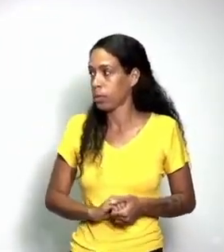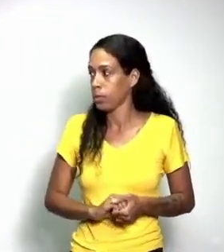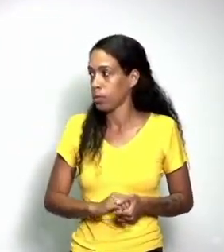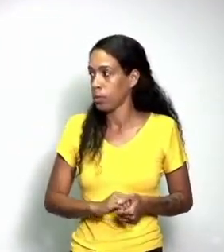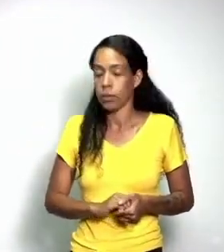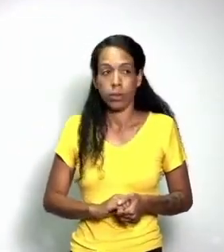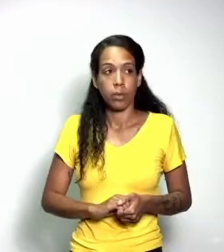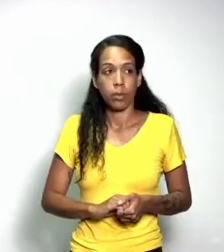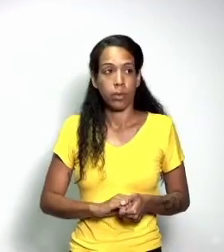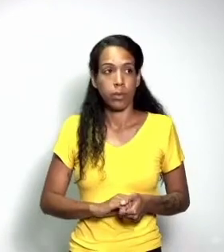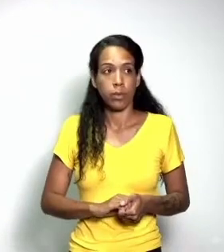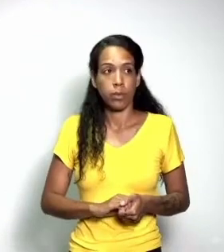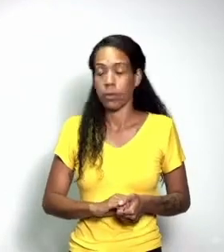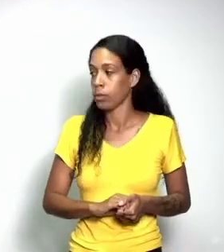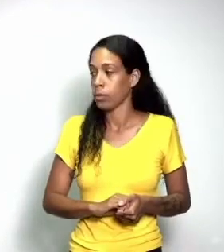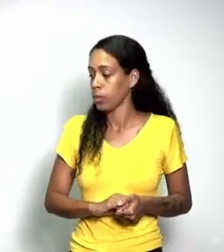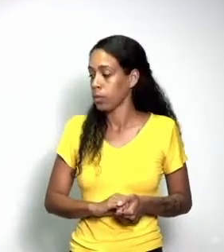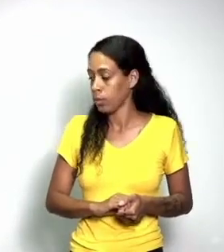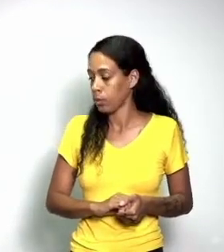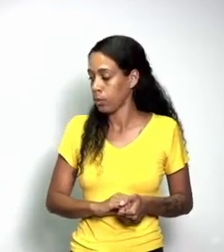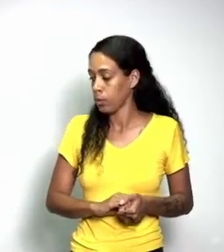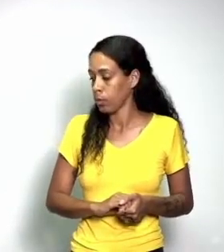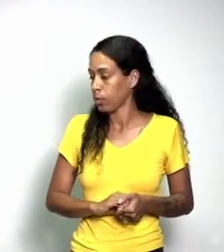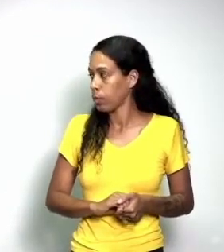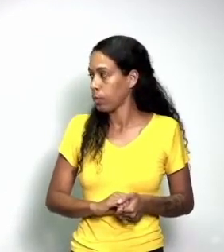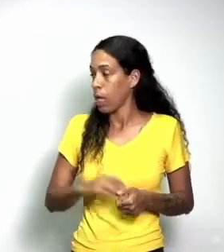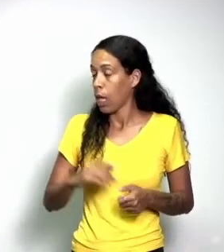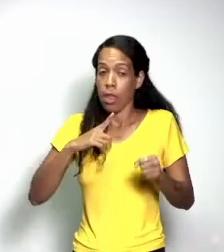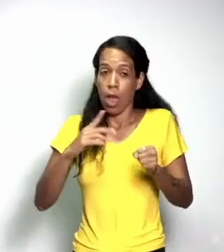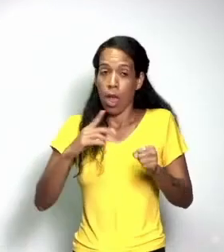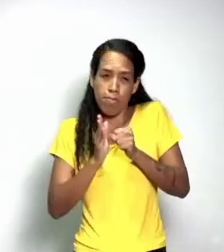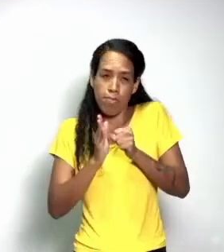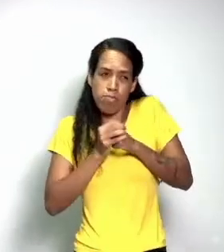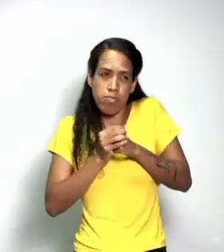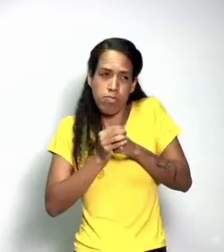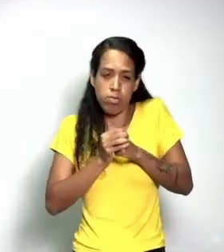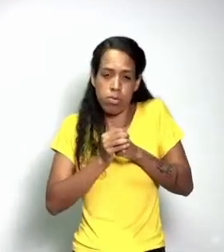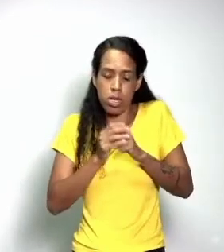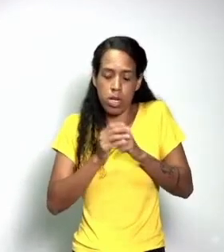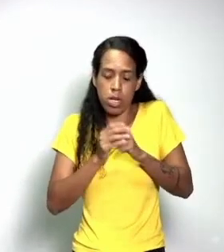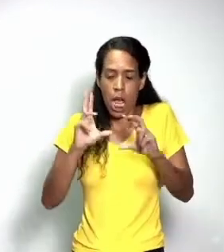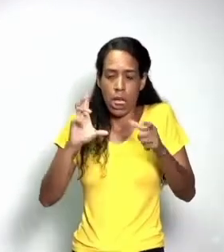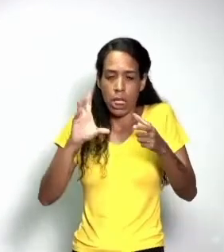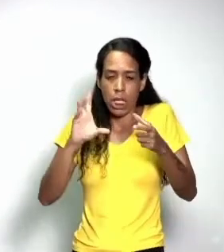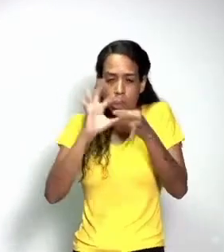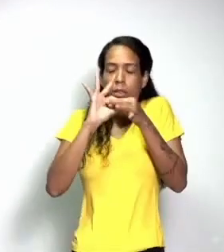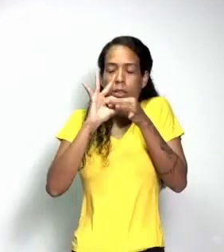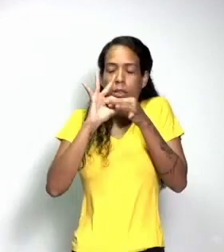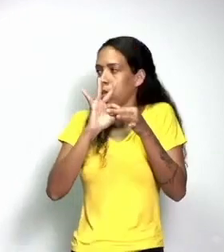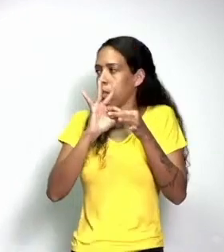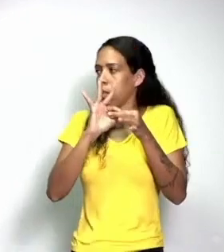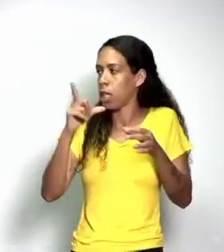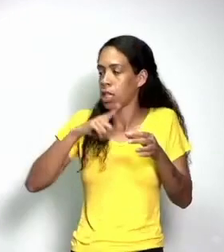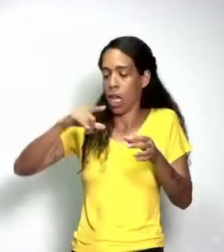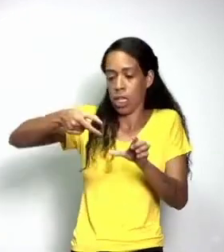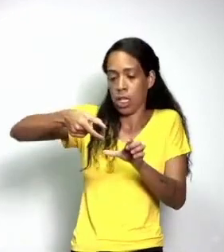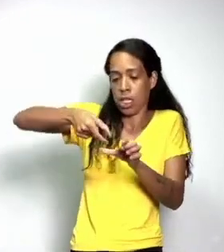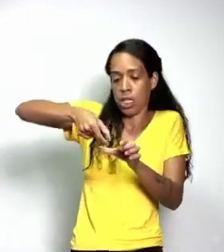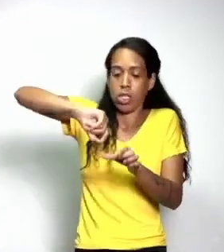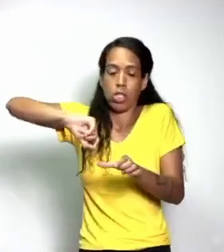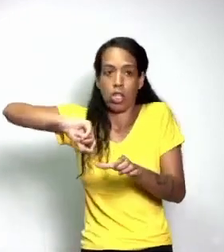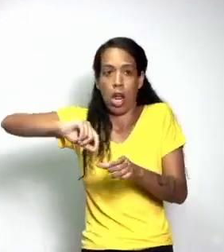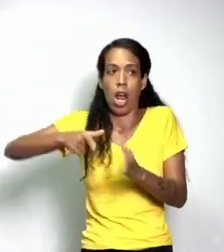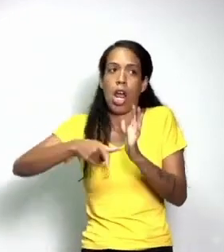Isso. E o STI, ele tem uma proteção, que é um clique, é uma travinha que você tem que rodar essa bolinha